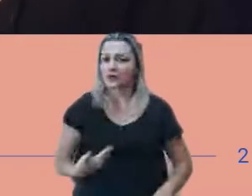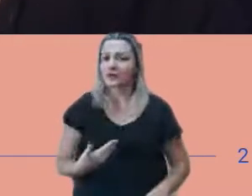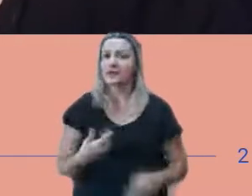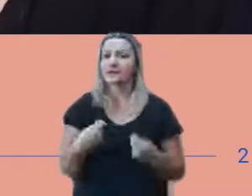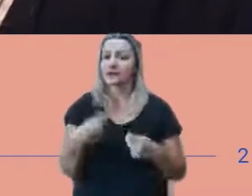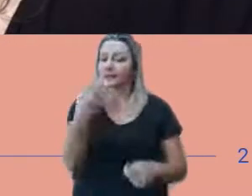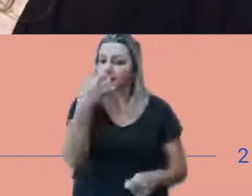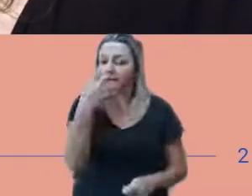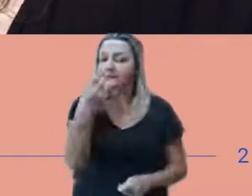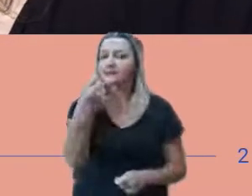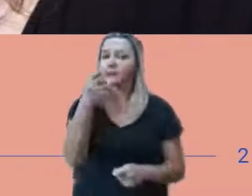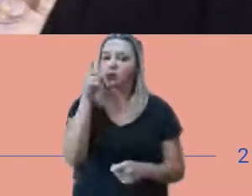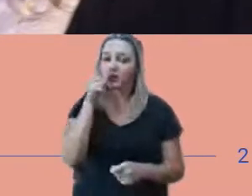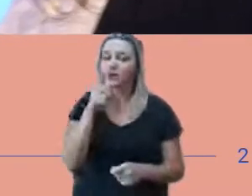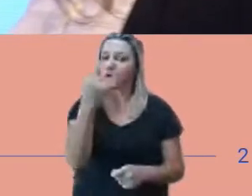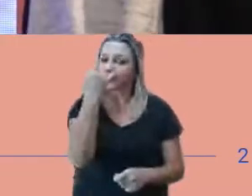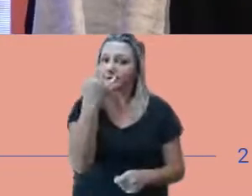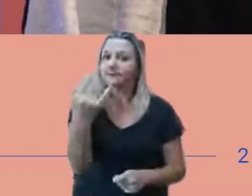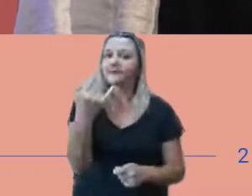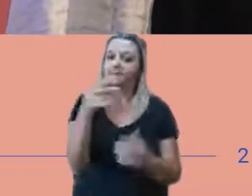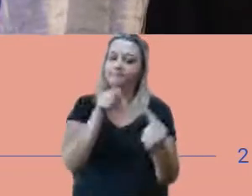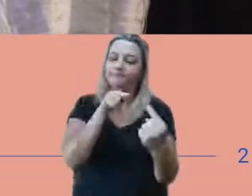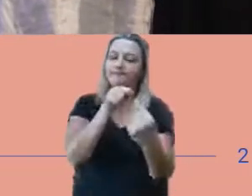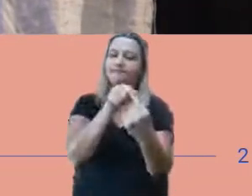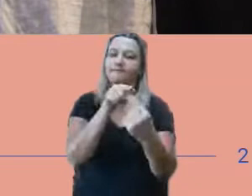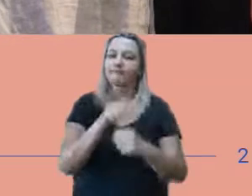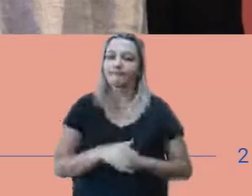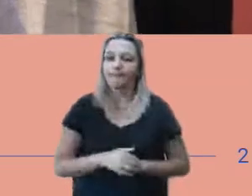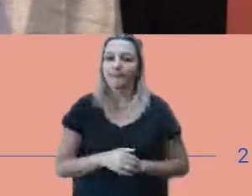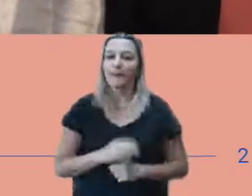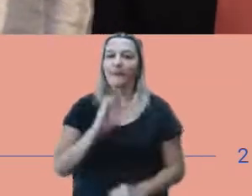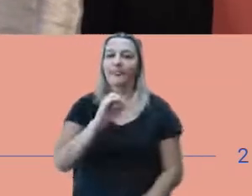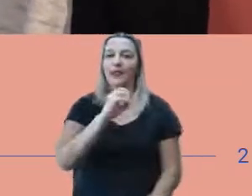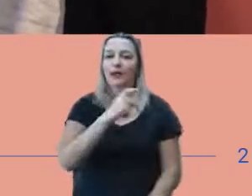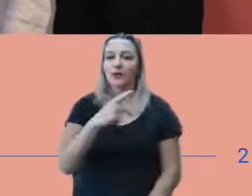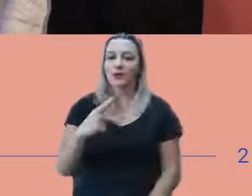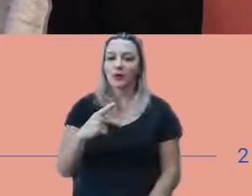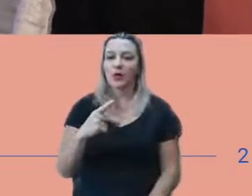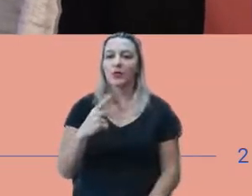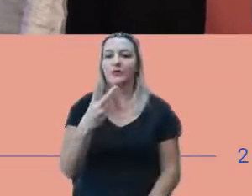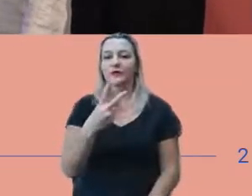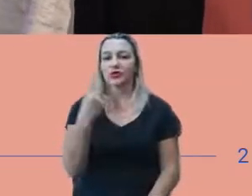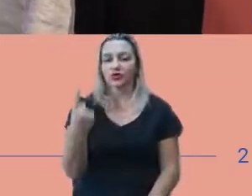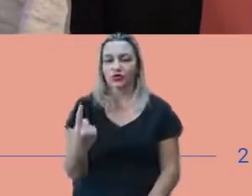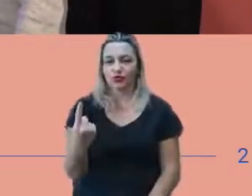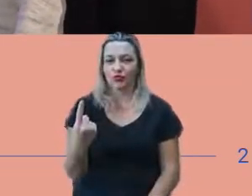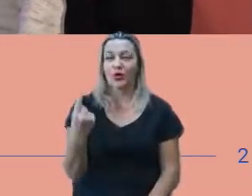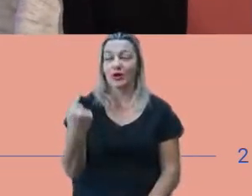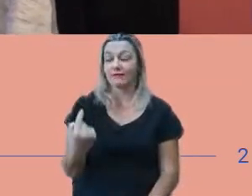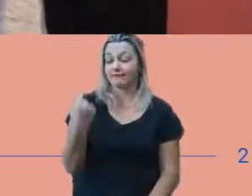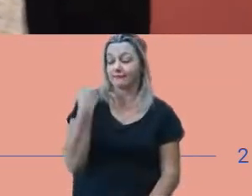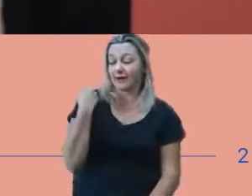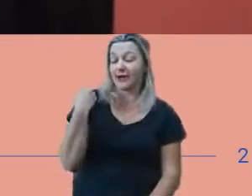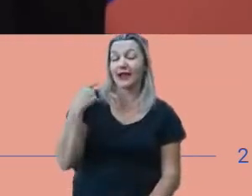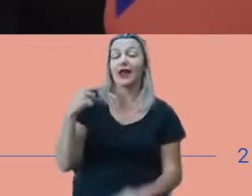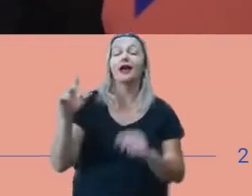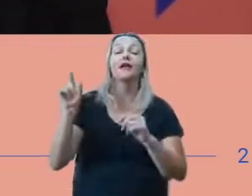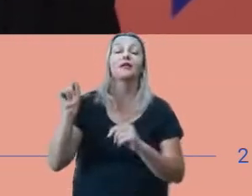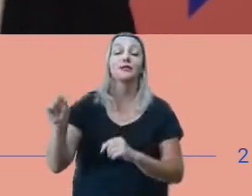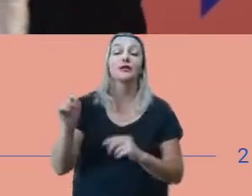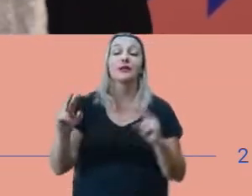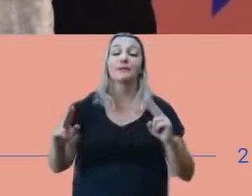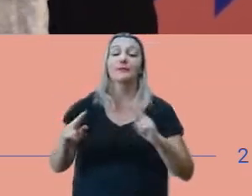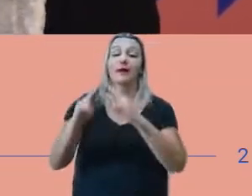poder chegar lá então na COP 21 já em Paris em 2015 é e